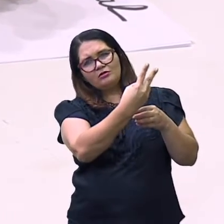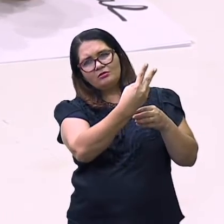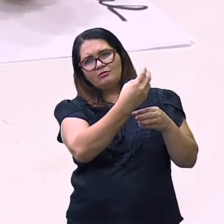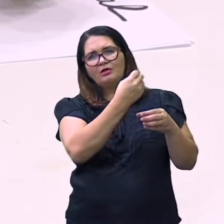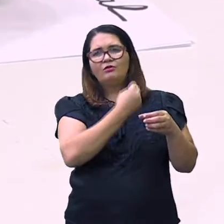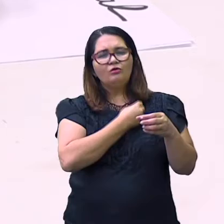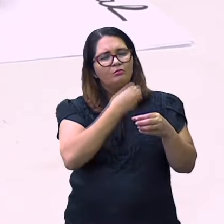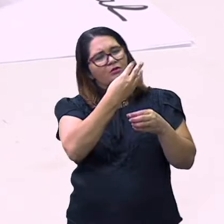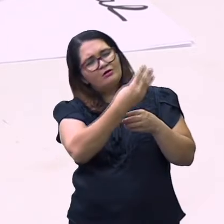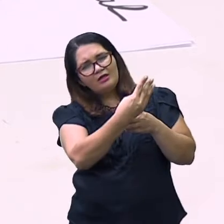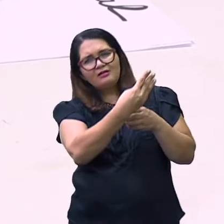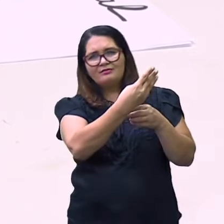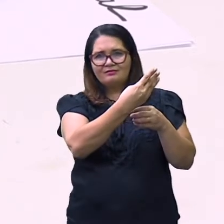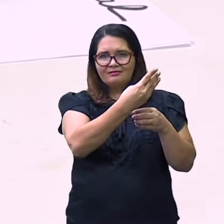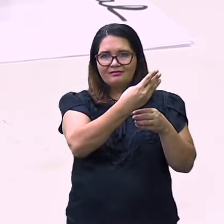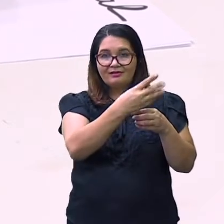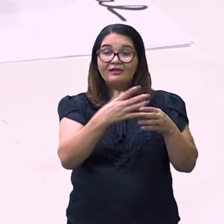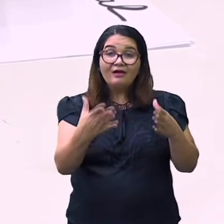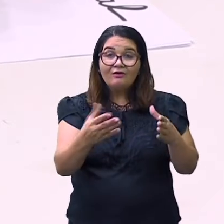Não cai.